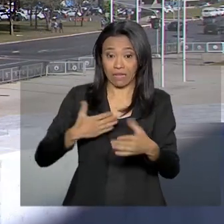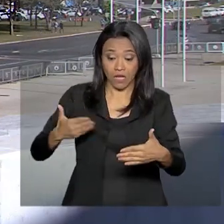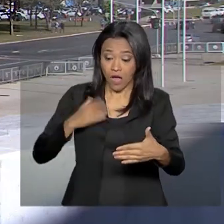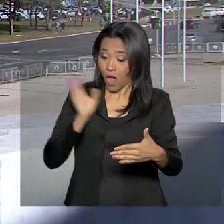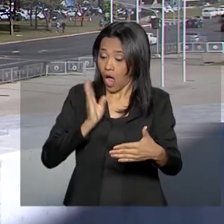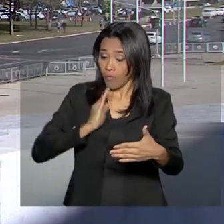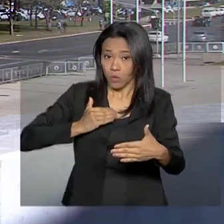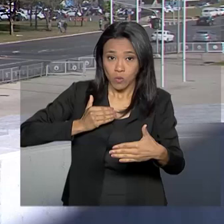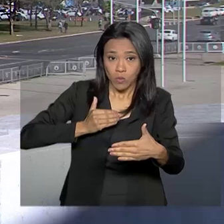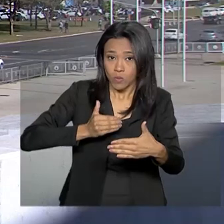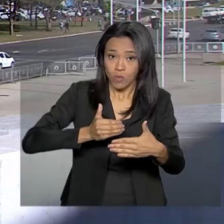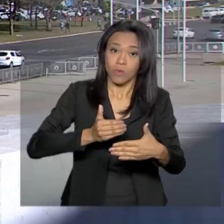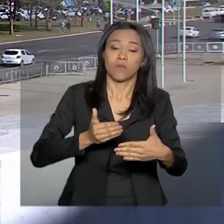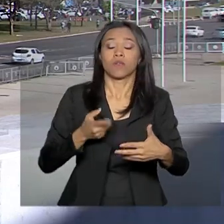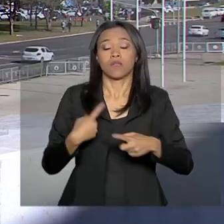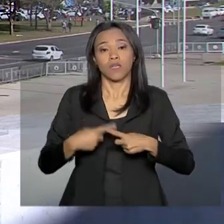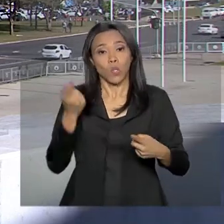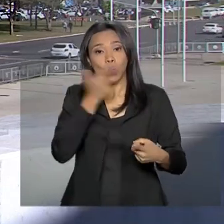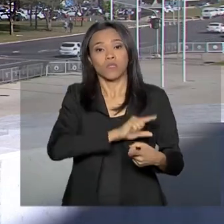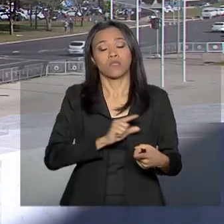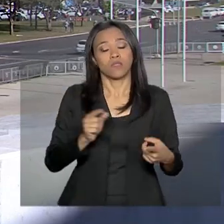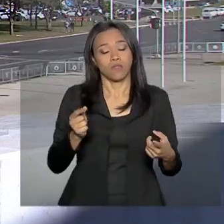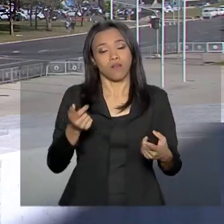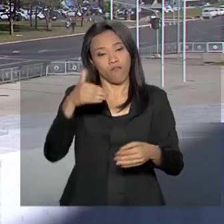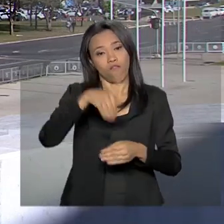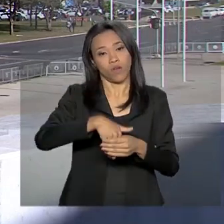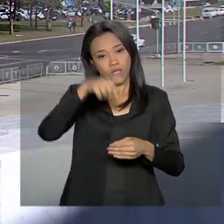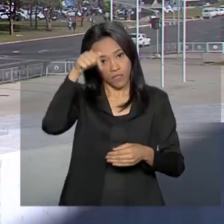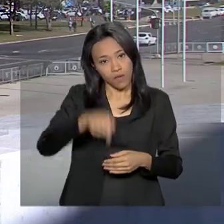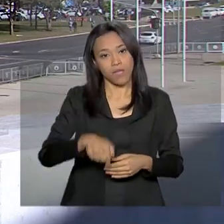Previdência e garantir que essa votação aconteça ainda neste mês de junho.